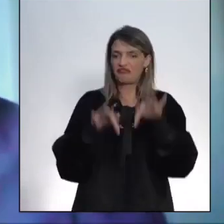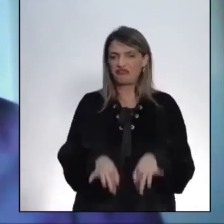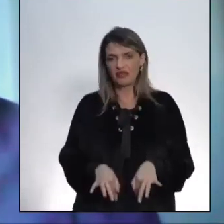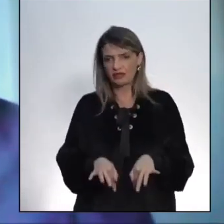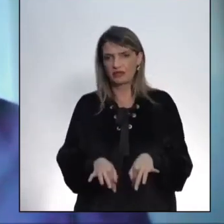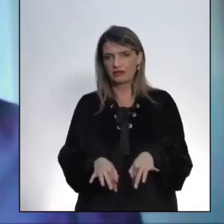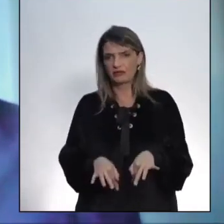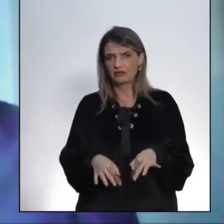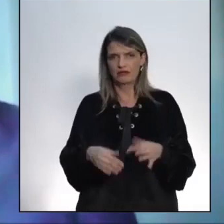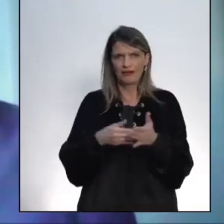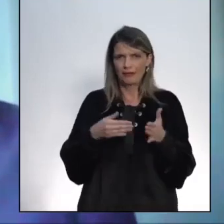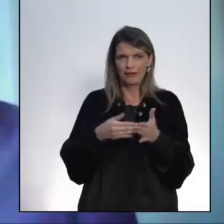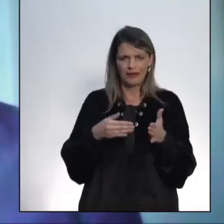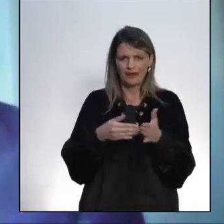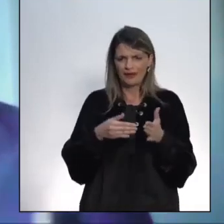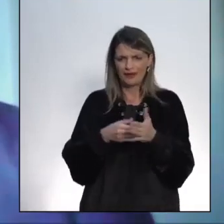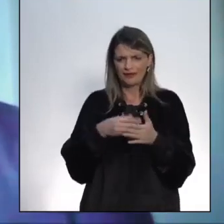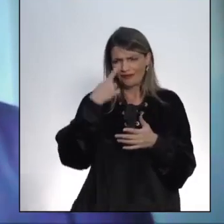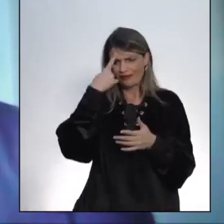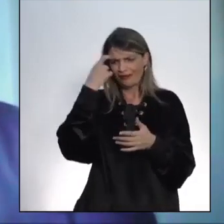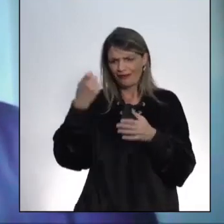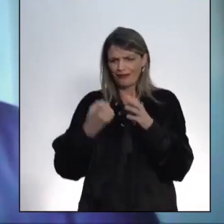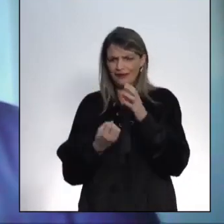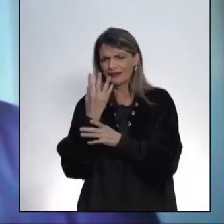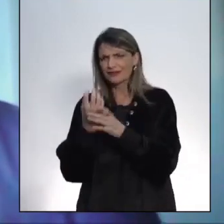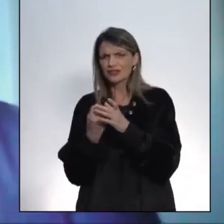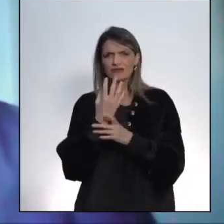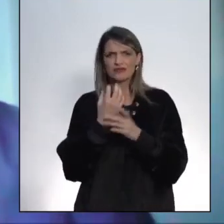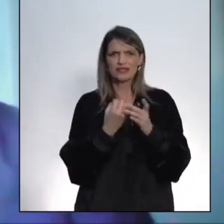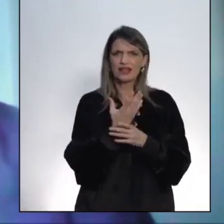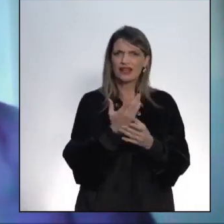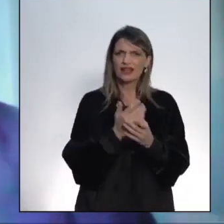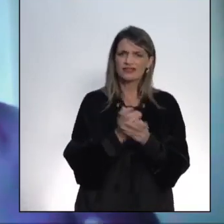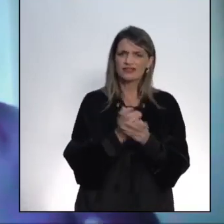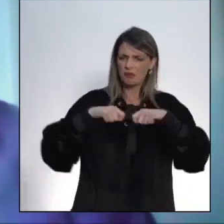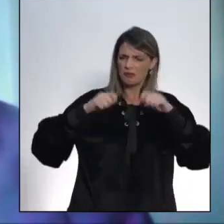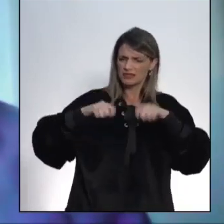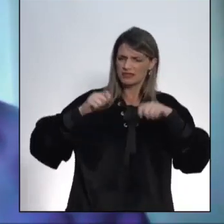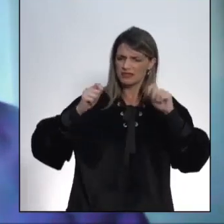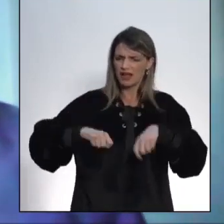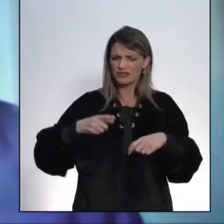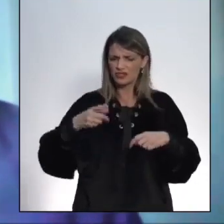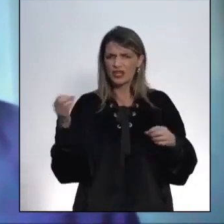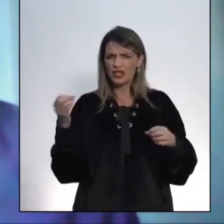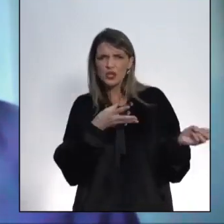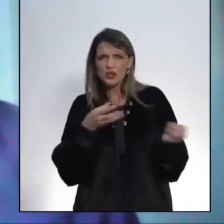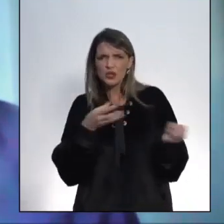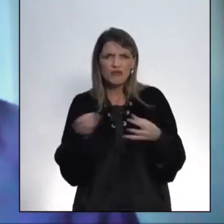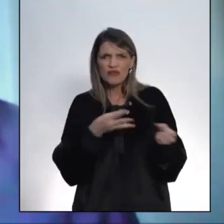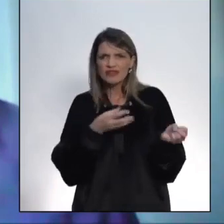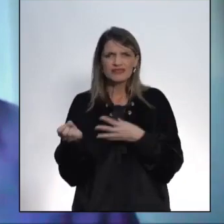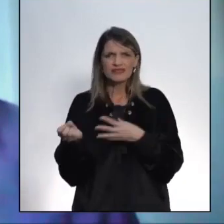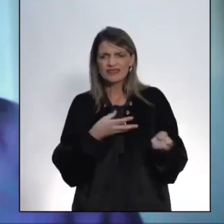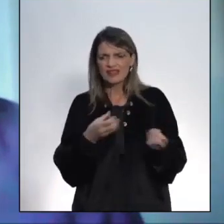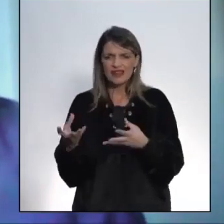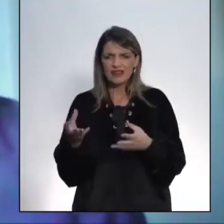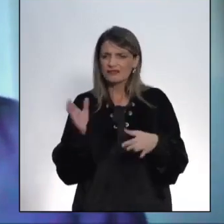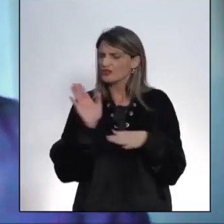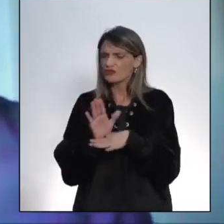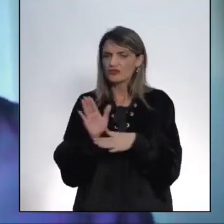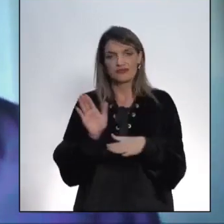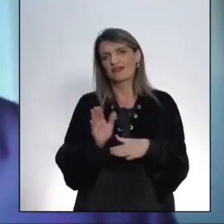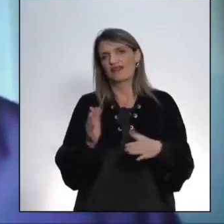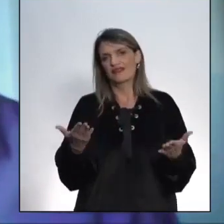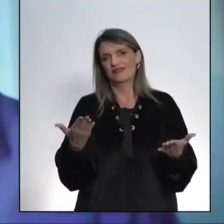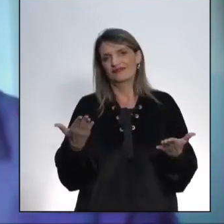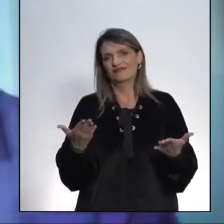limita a criatividade, limita a minha capacidade de inovação, limita a minha capacidade de contribuir, inclusive.